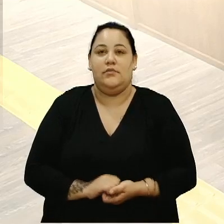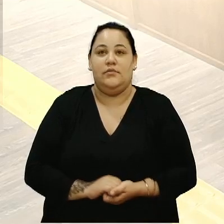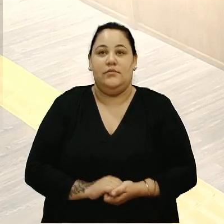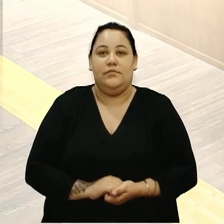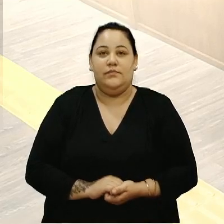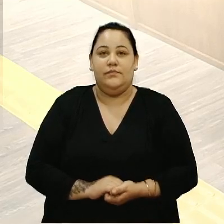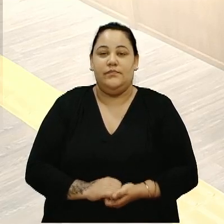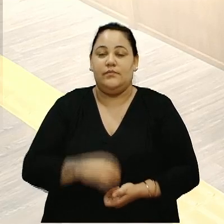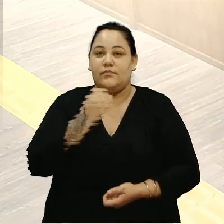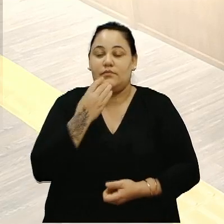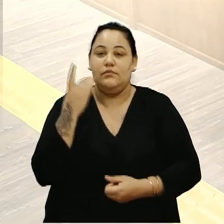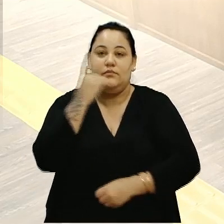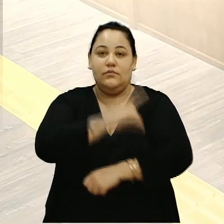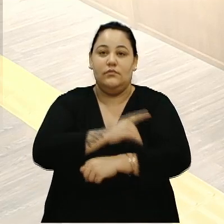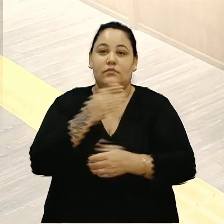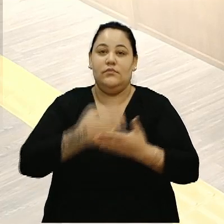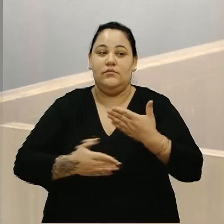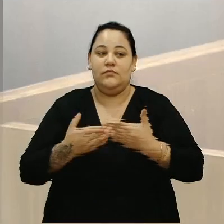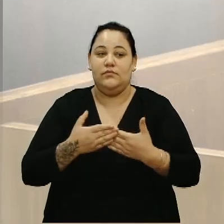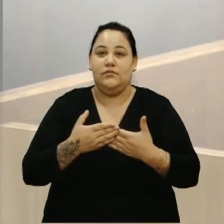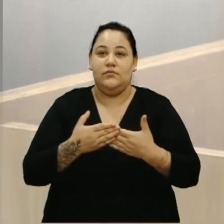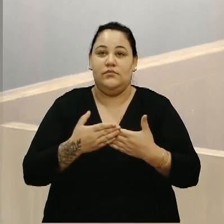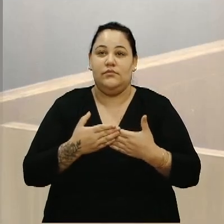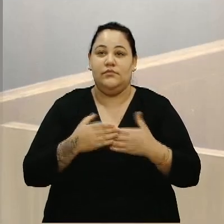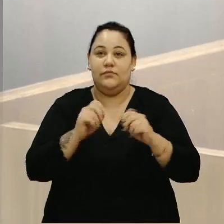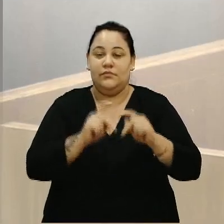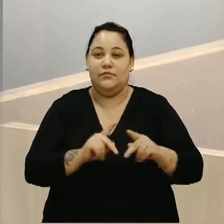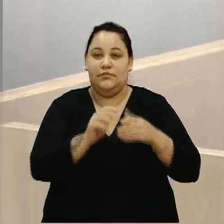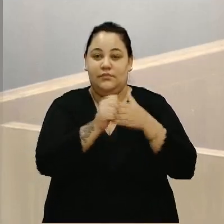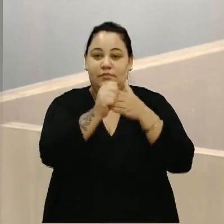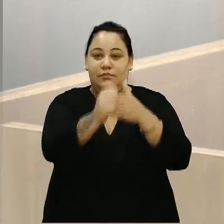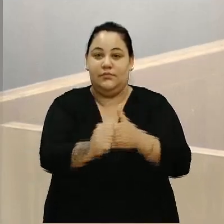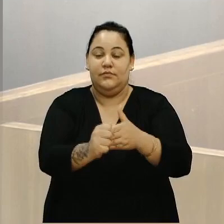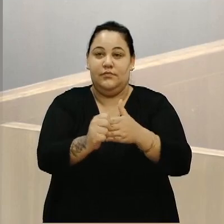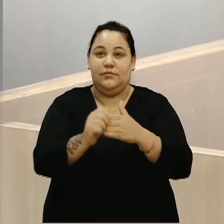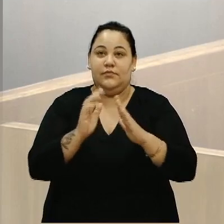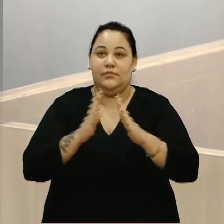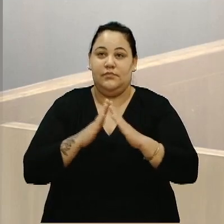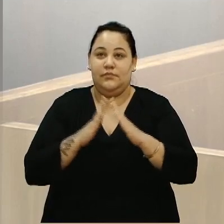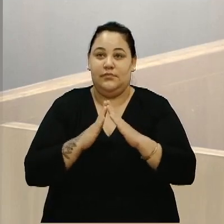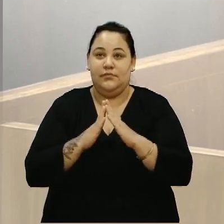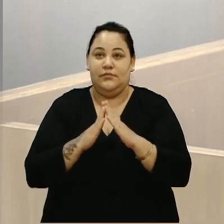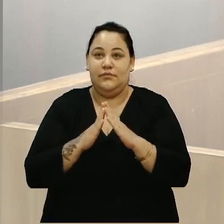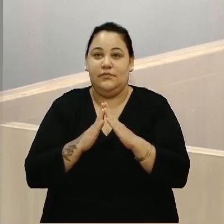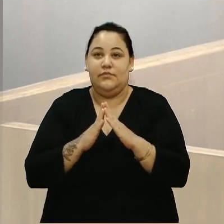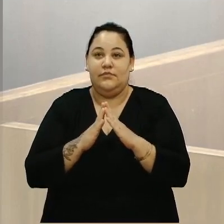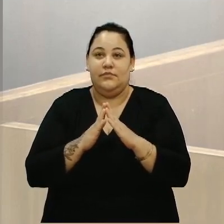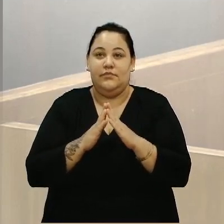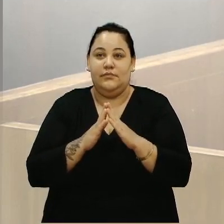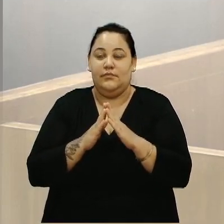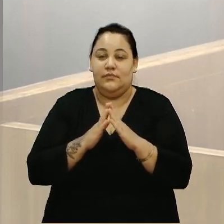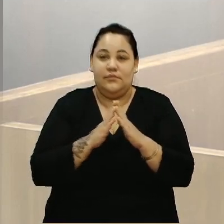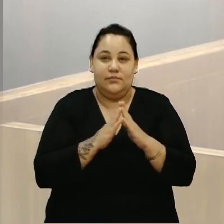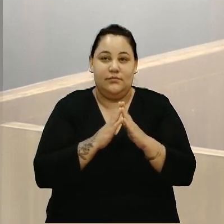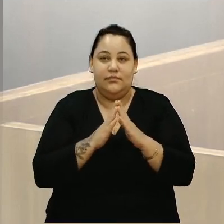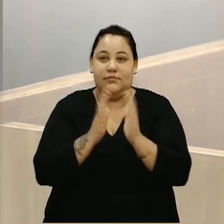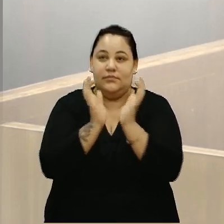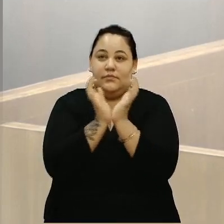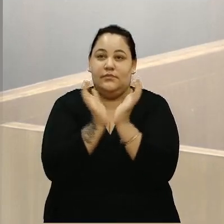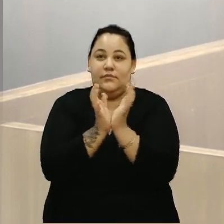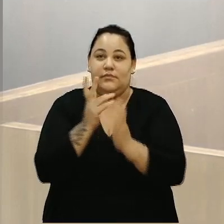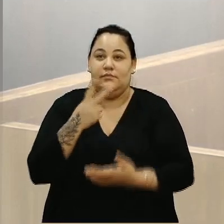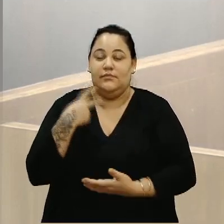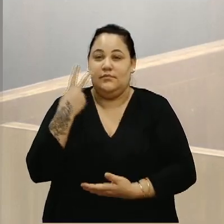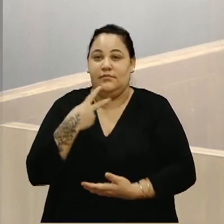Então, bom dia a todos, a todas que nos acompanham em casa aqui, os colegas vereadores.